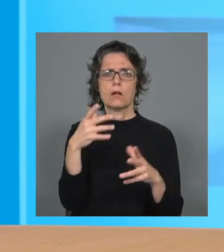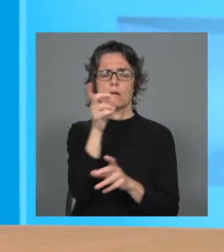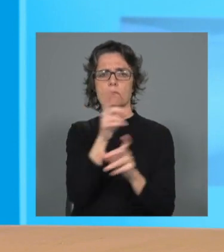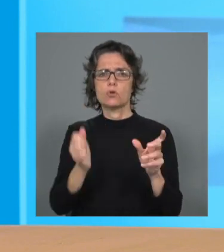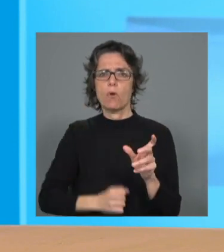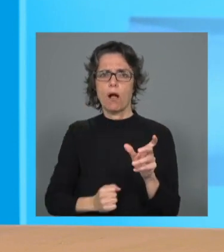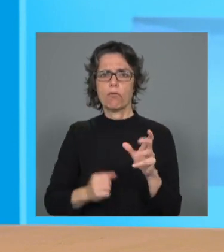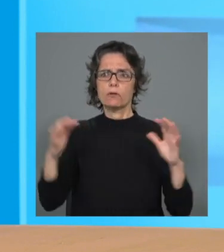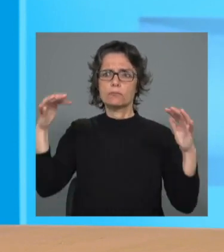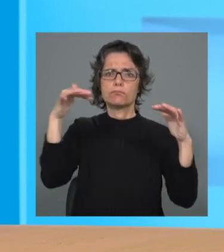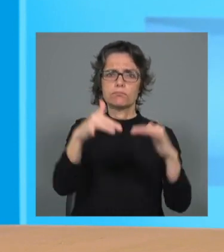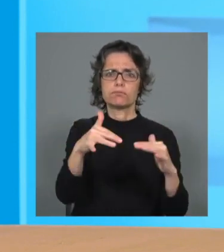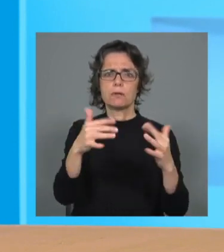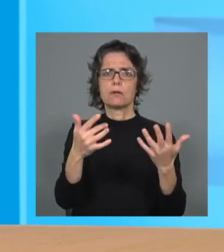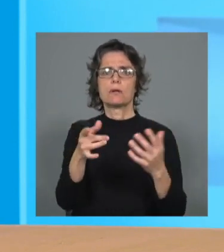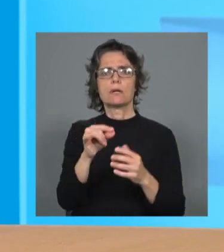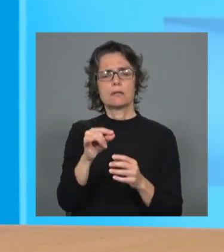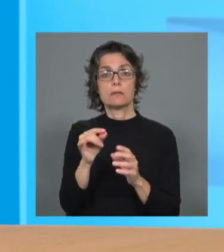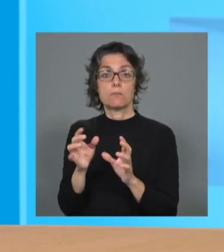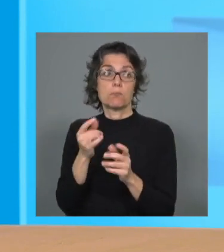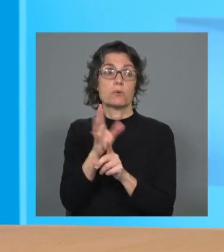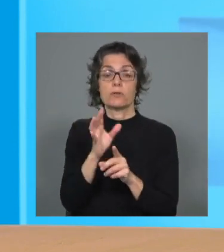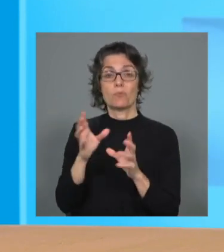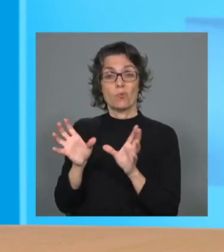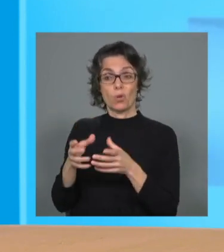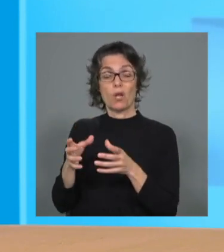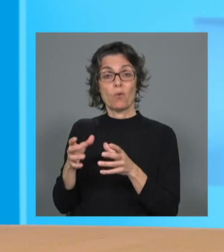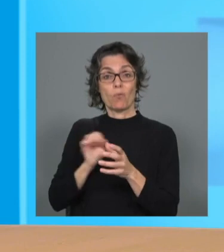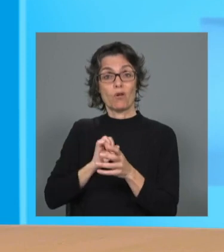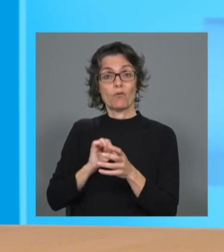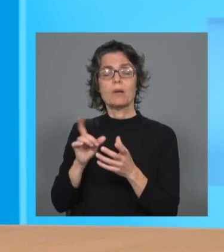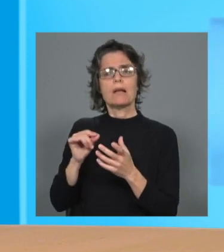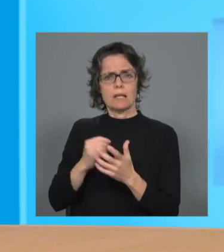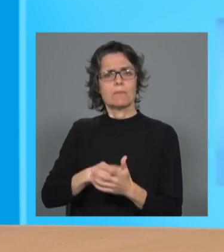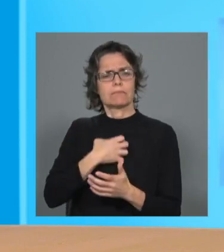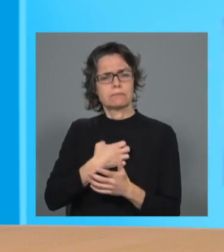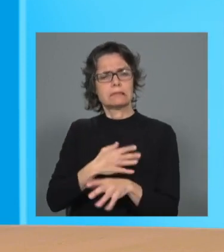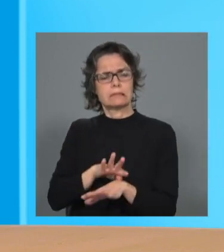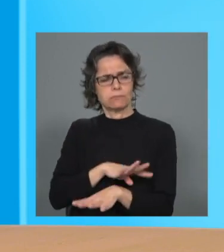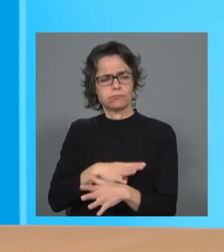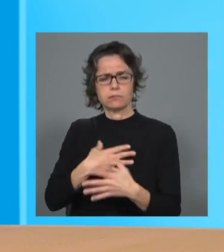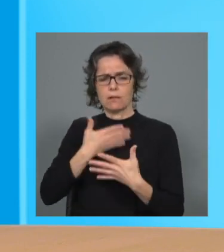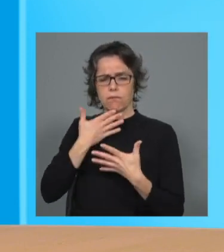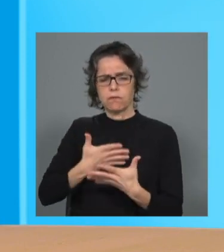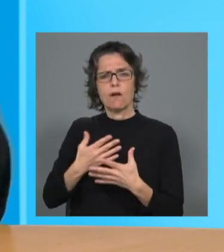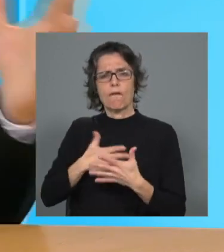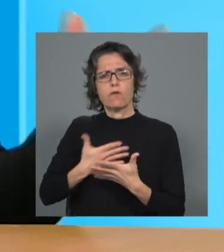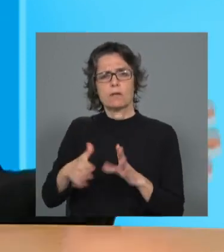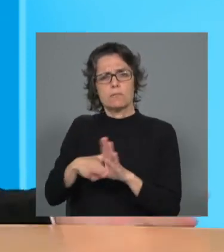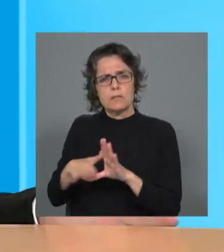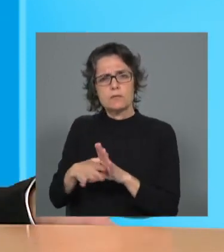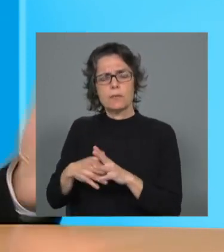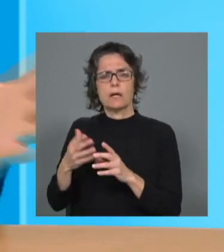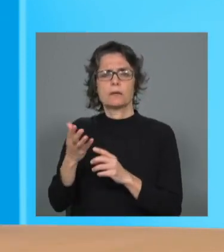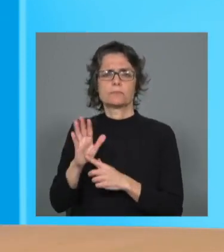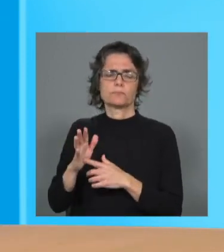celebrar esses dias. Mesmo nas minhas comunidades. São celebrações intensas, vividas, todas elas, desde a procissão dos